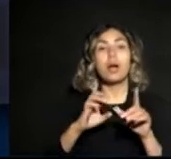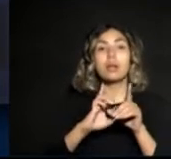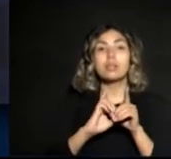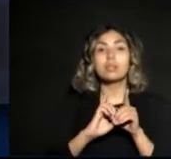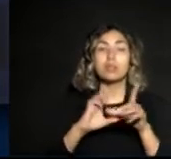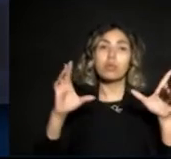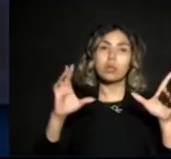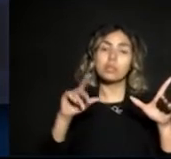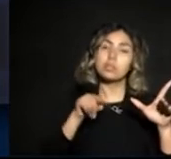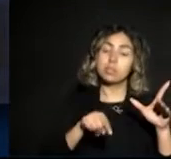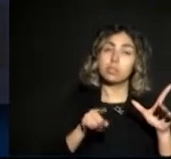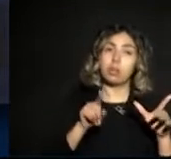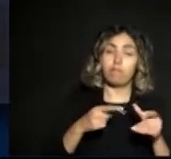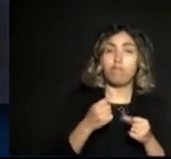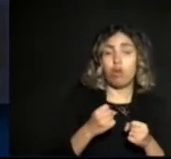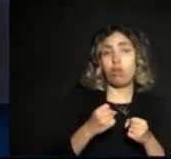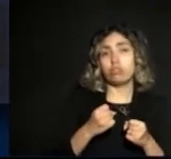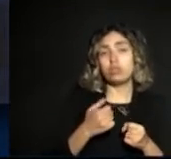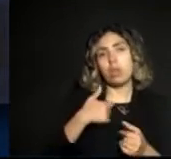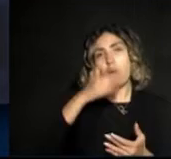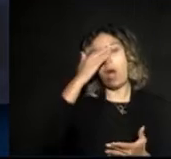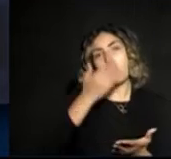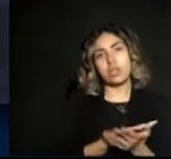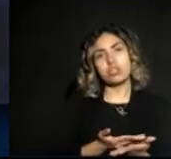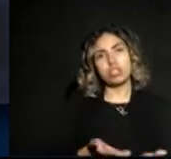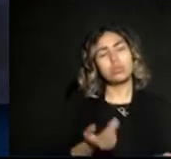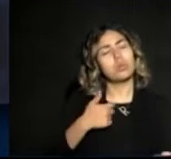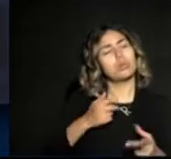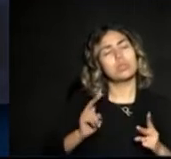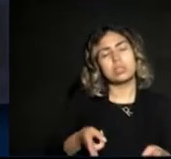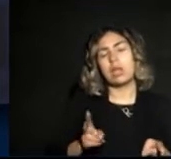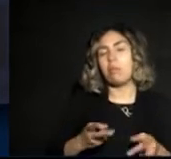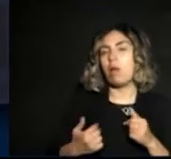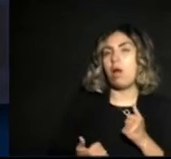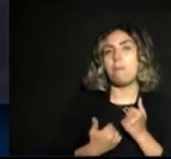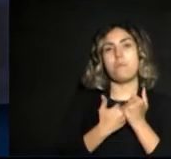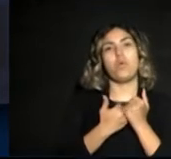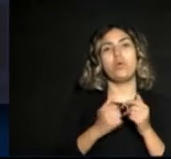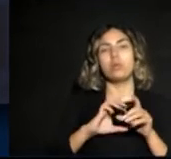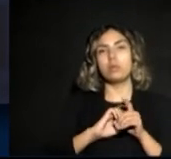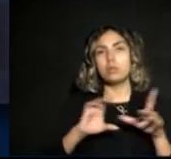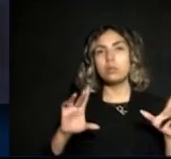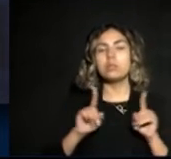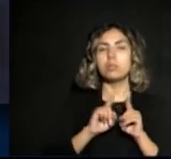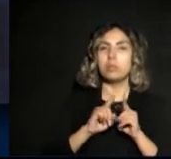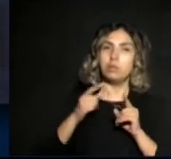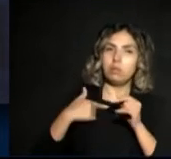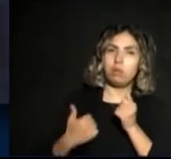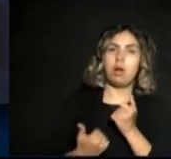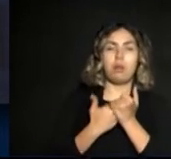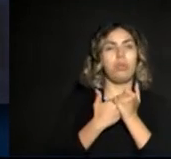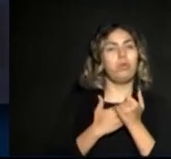classe apesar de jovem é muito forte eu acredito nela estarei sempre ao lado das instituições para defender as em qualquer